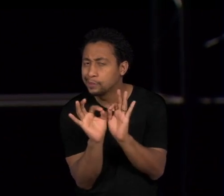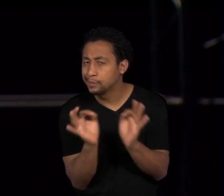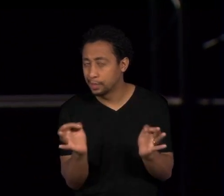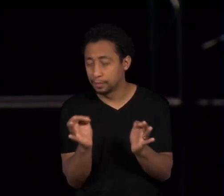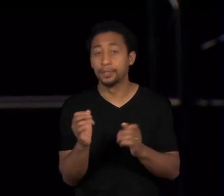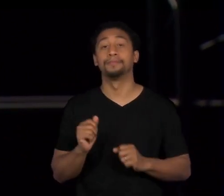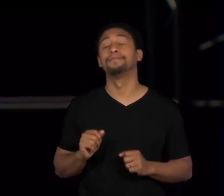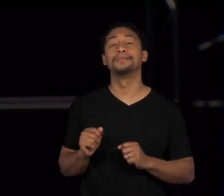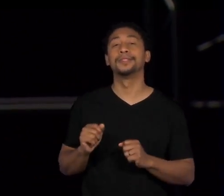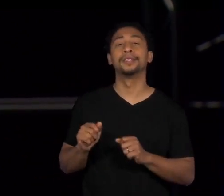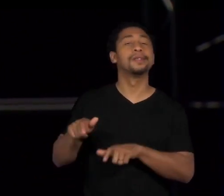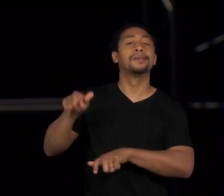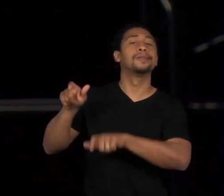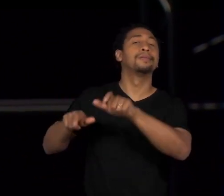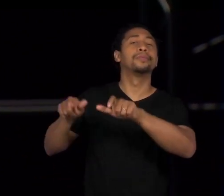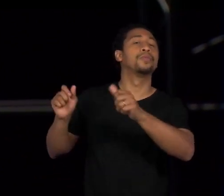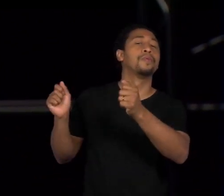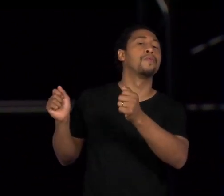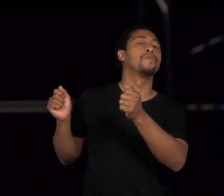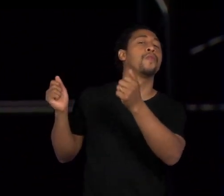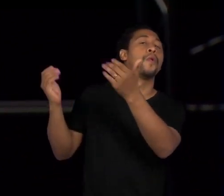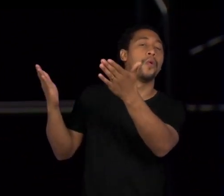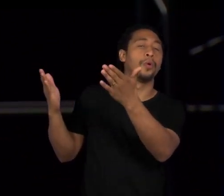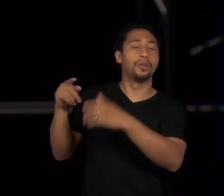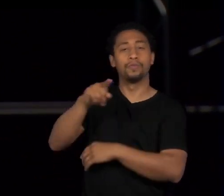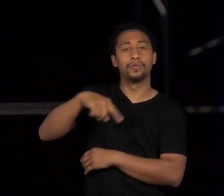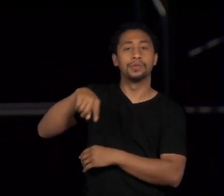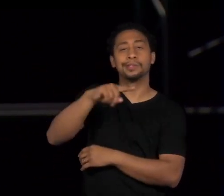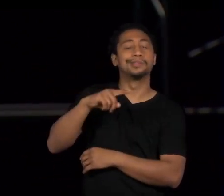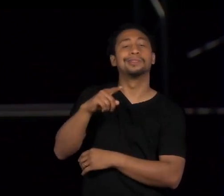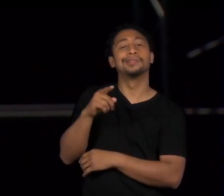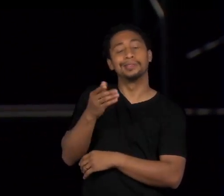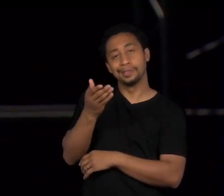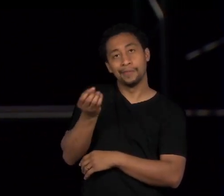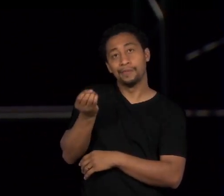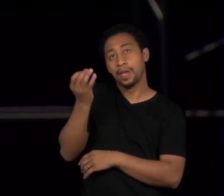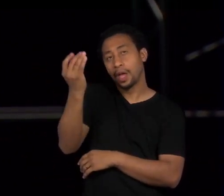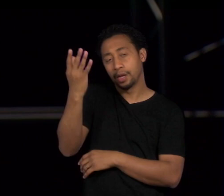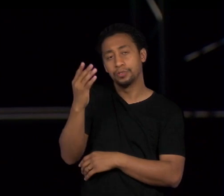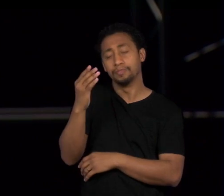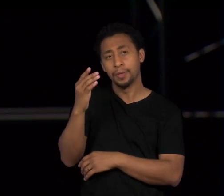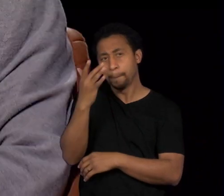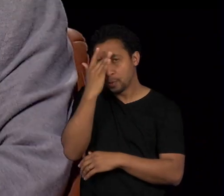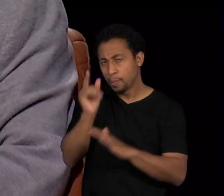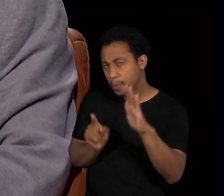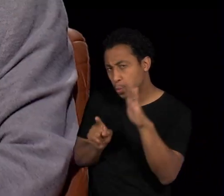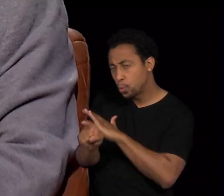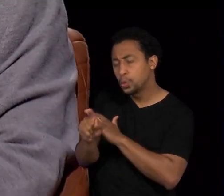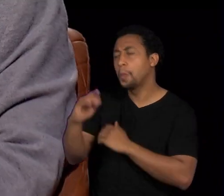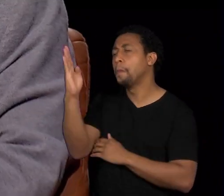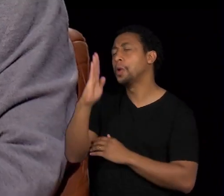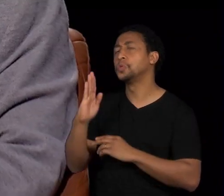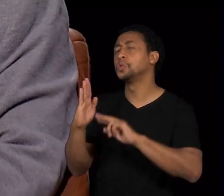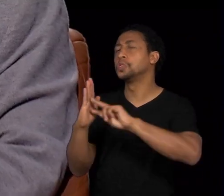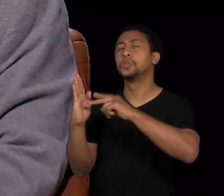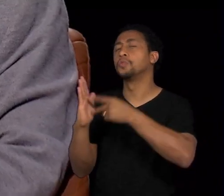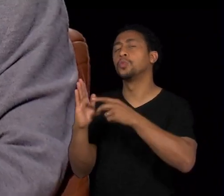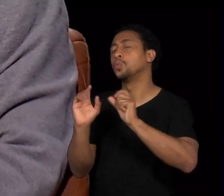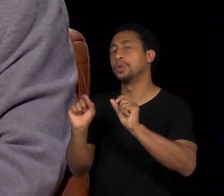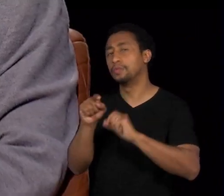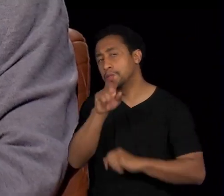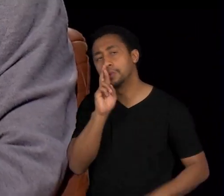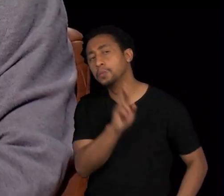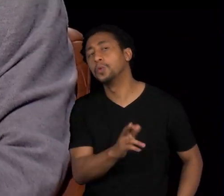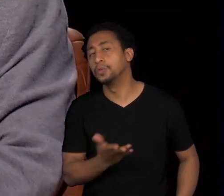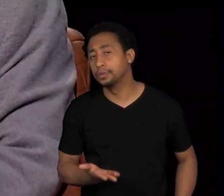fora quando nas suas excursões te pergunta o que é o Brasil O que que você responde